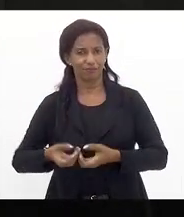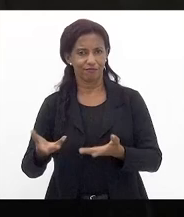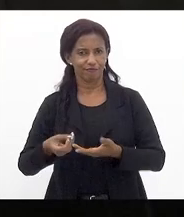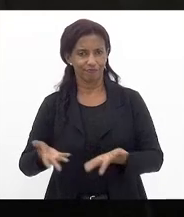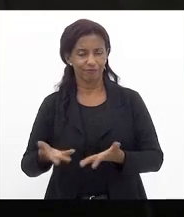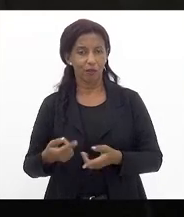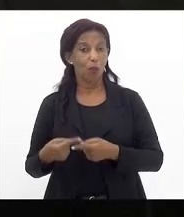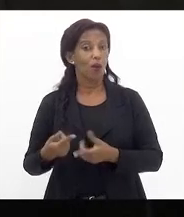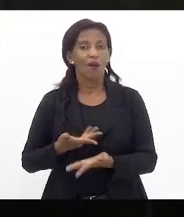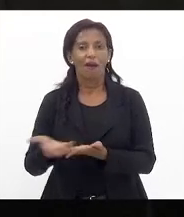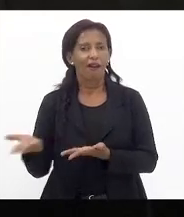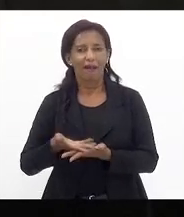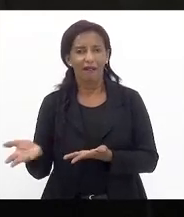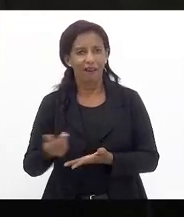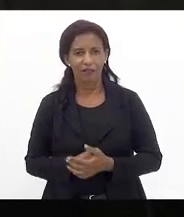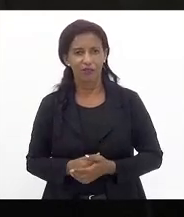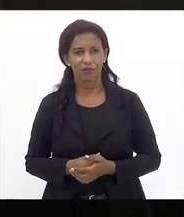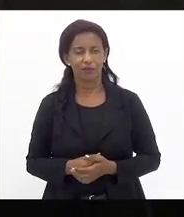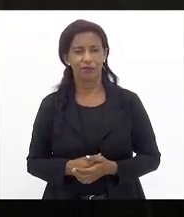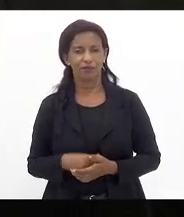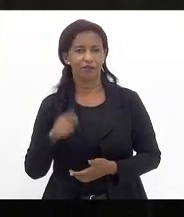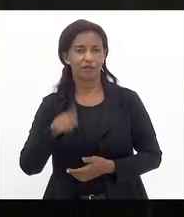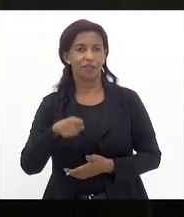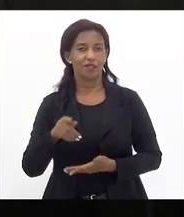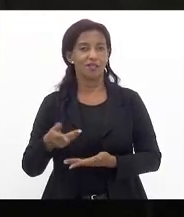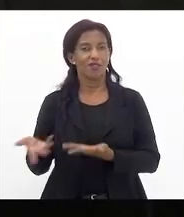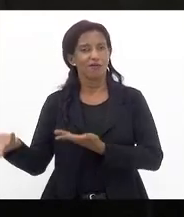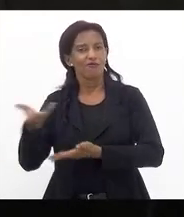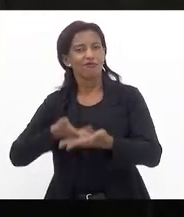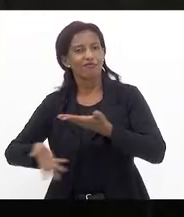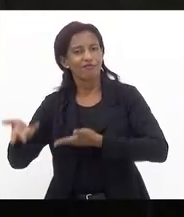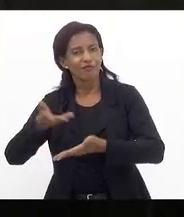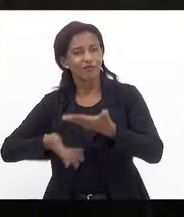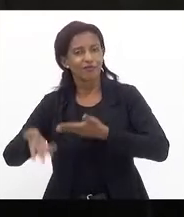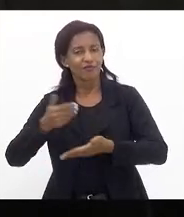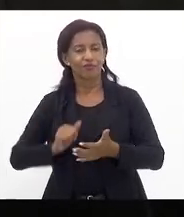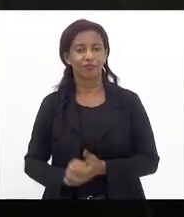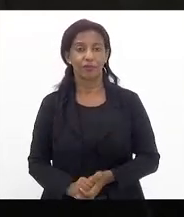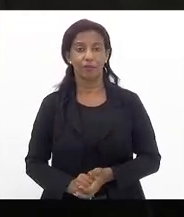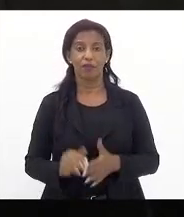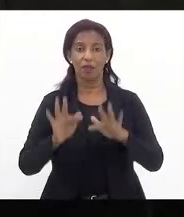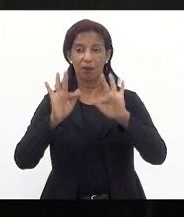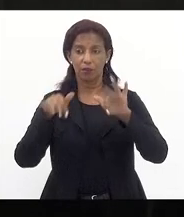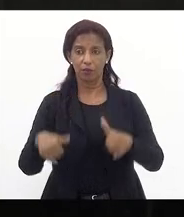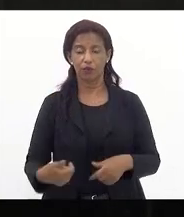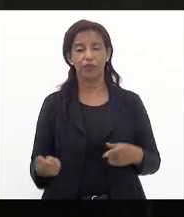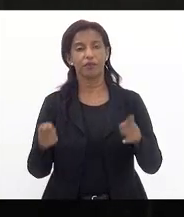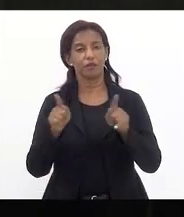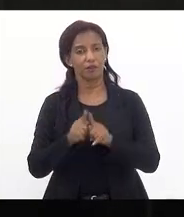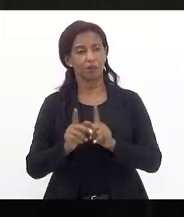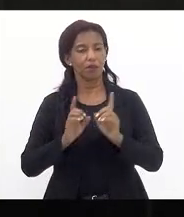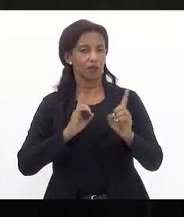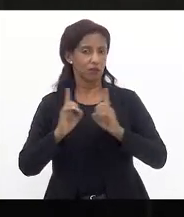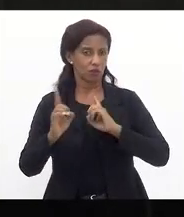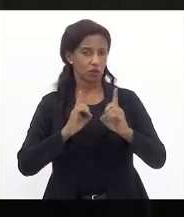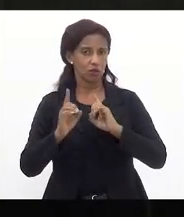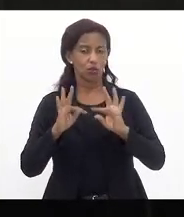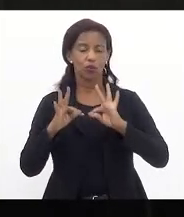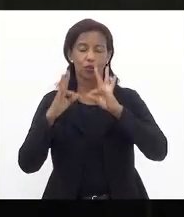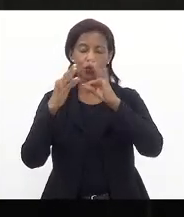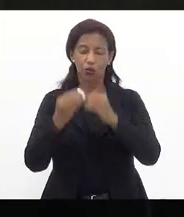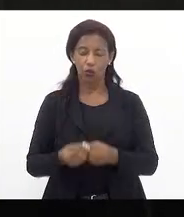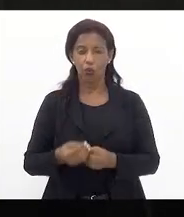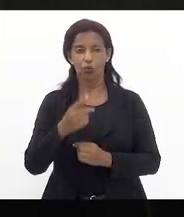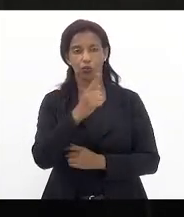isso não é gasto, isso é investimento. E, por fim, ainda discutindo todos